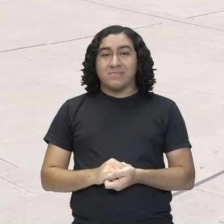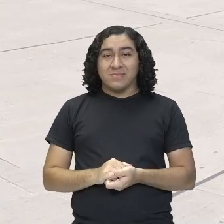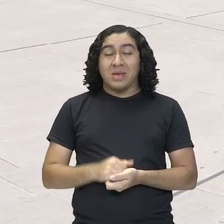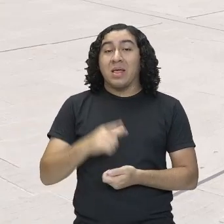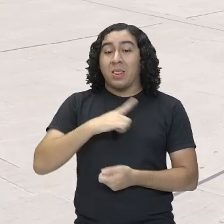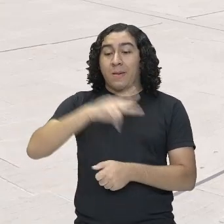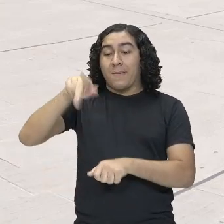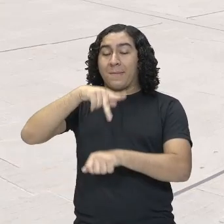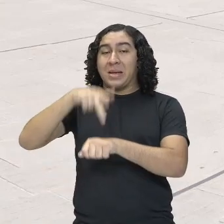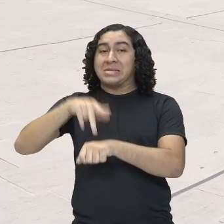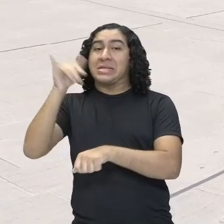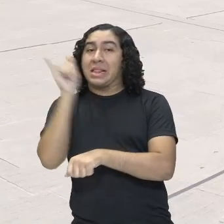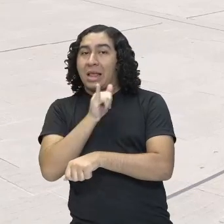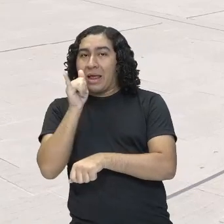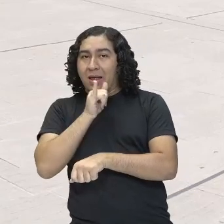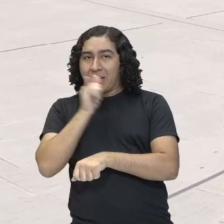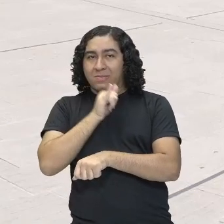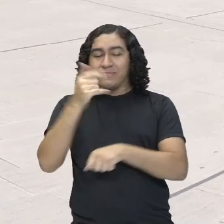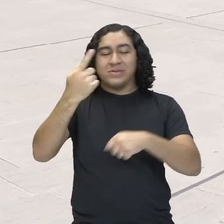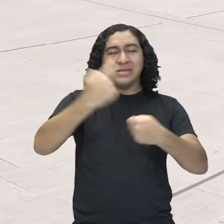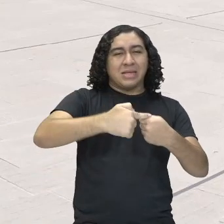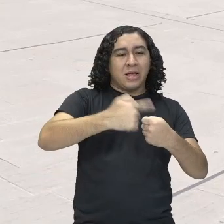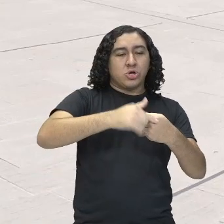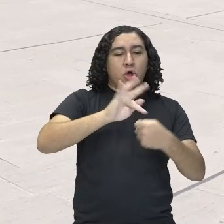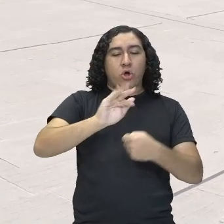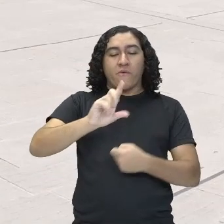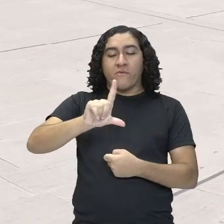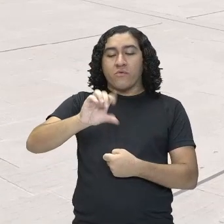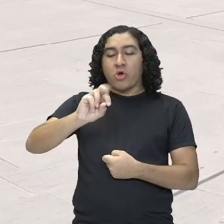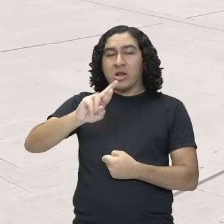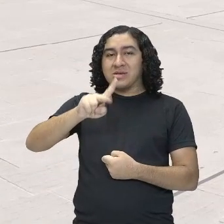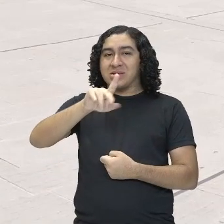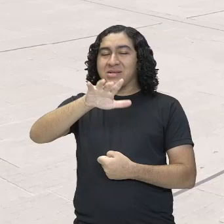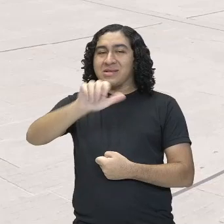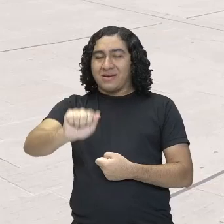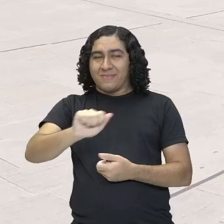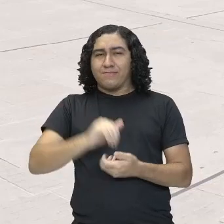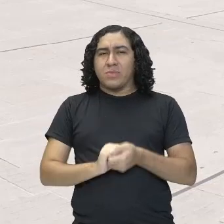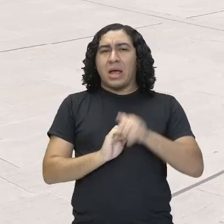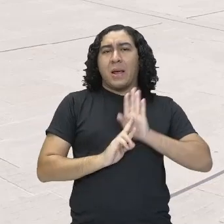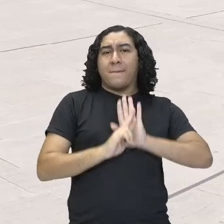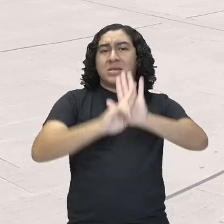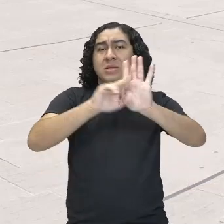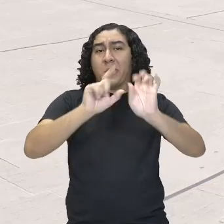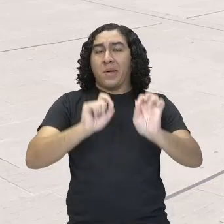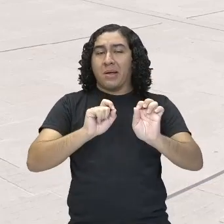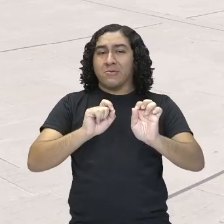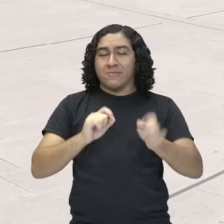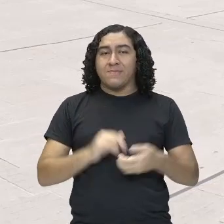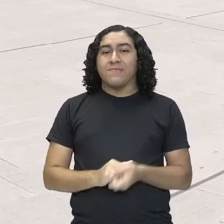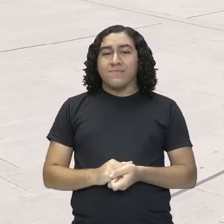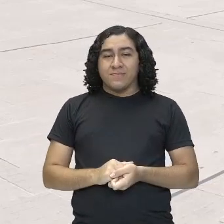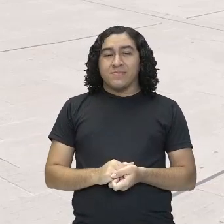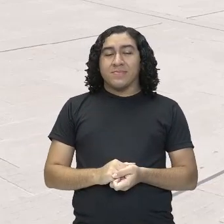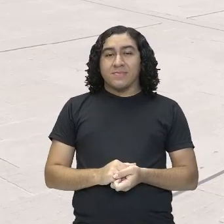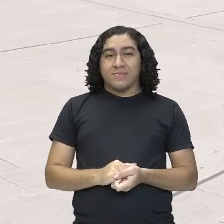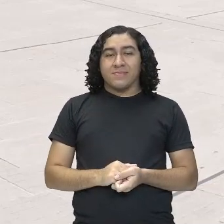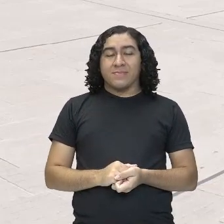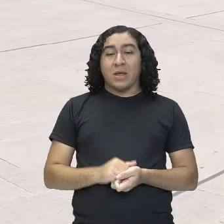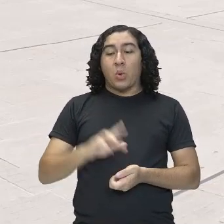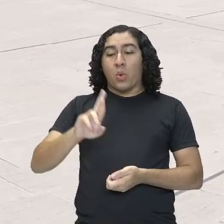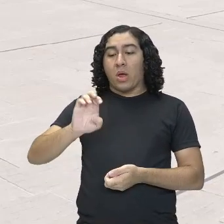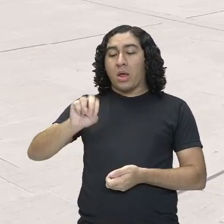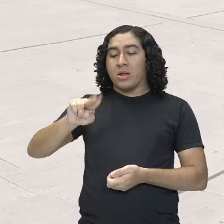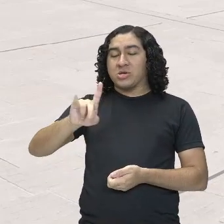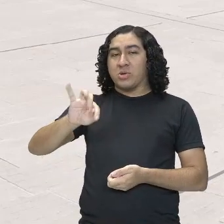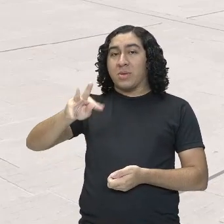para representar o Renascimento. Observem lá atrás que eu tenho uma construção de uma igreja, de uma basílica,